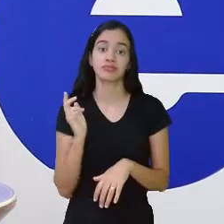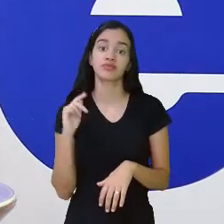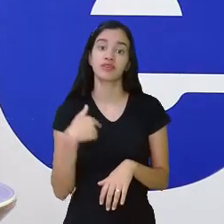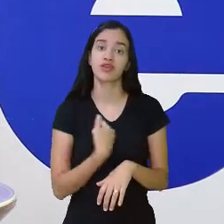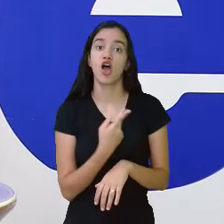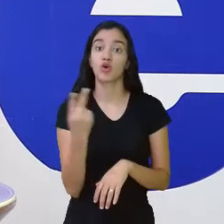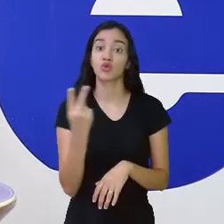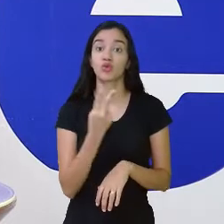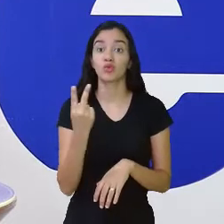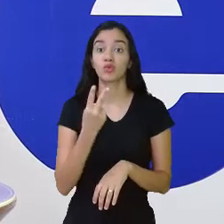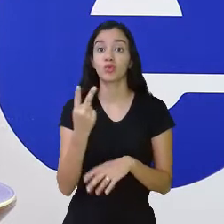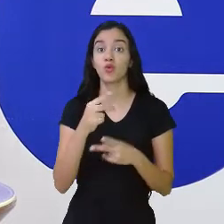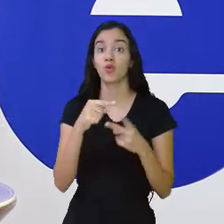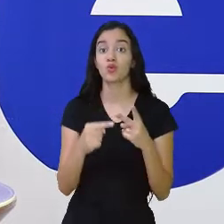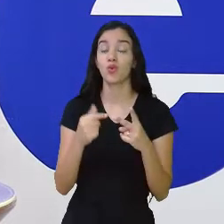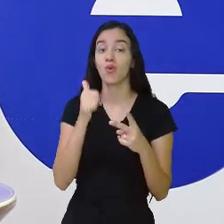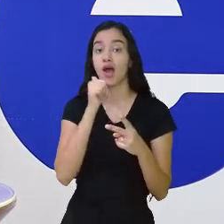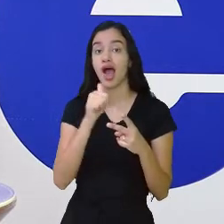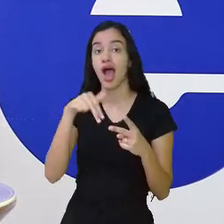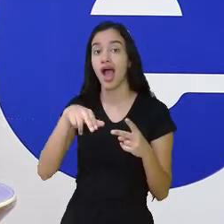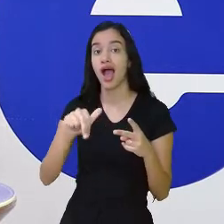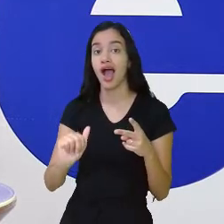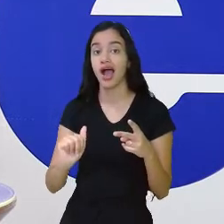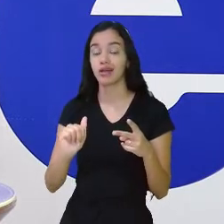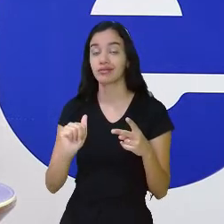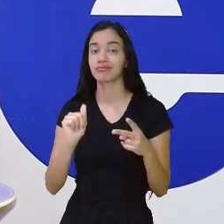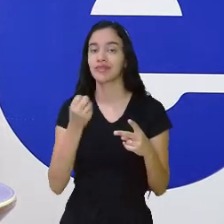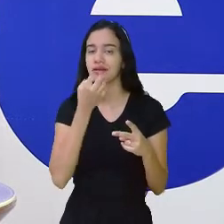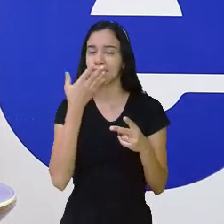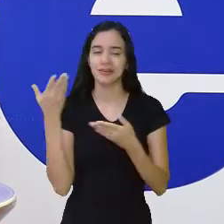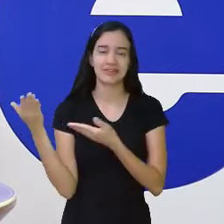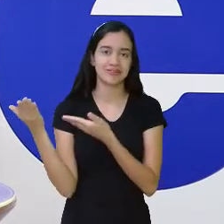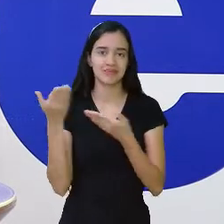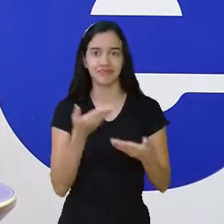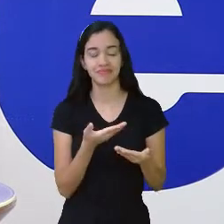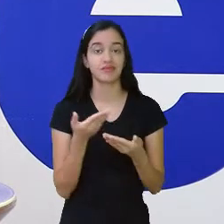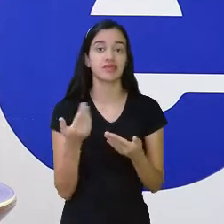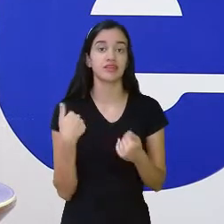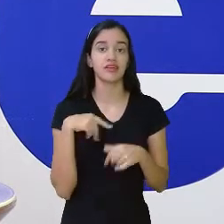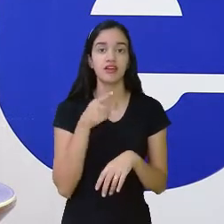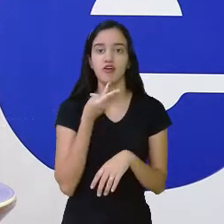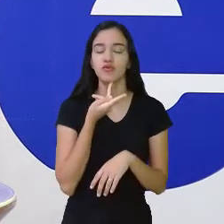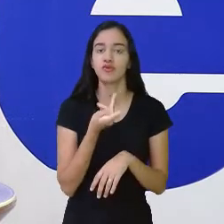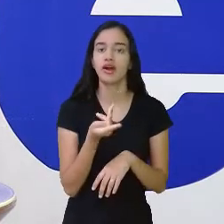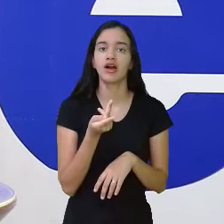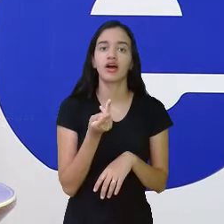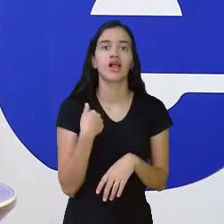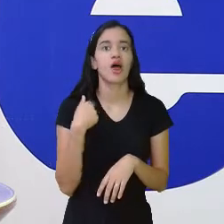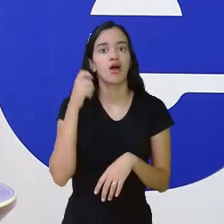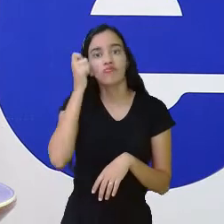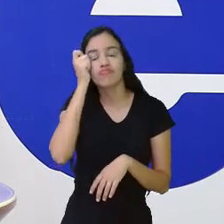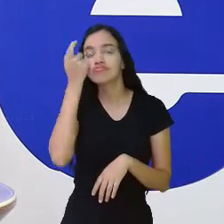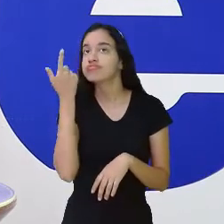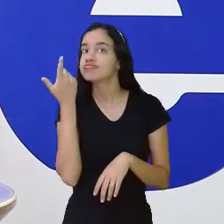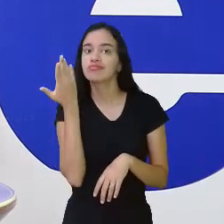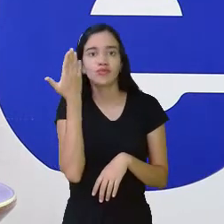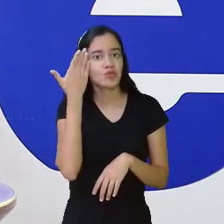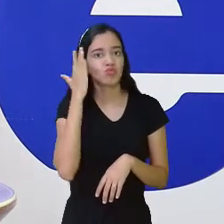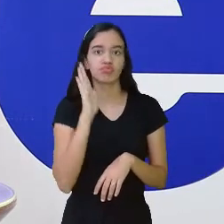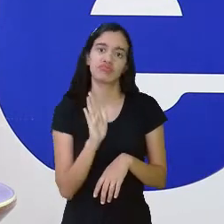as duas aqui, viu, Mauricéia? As duas sejam bem-vindas. Uma das Anas disse que ela não faz nem ideia,